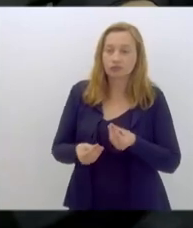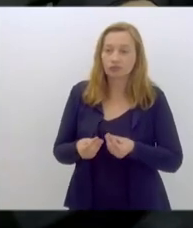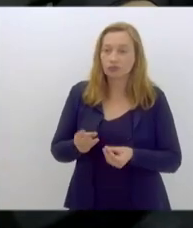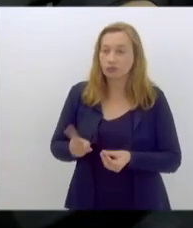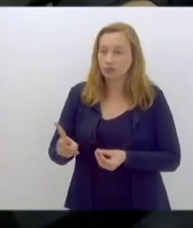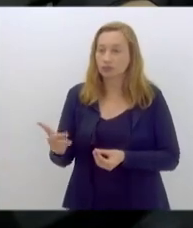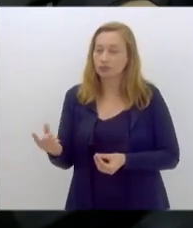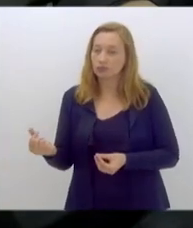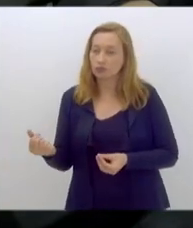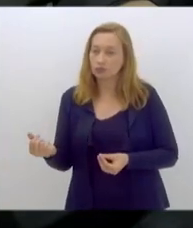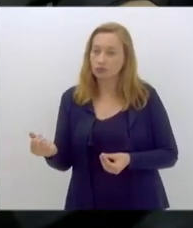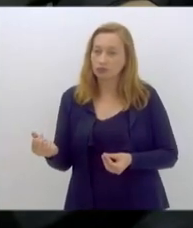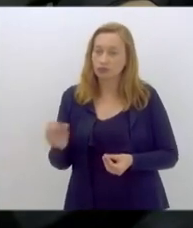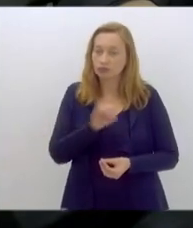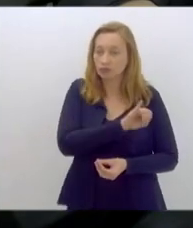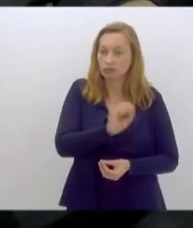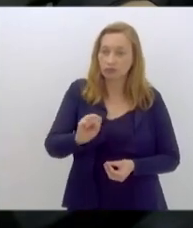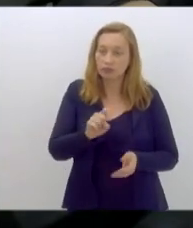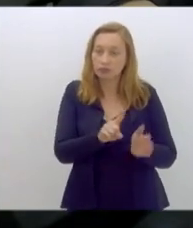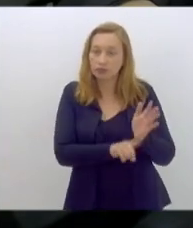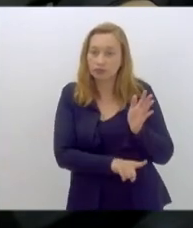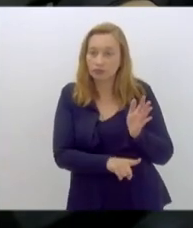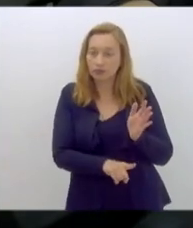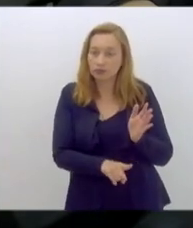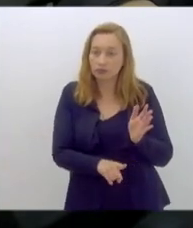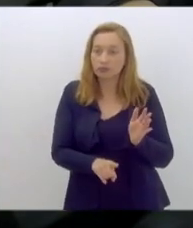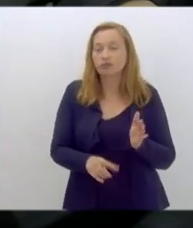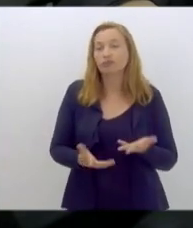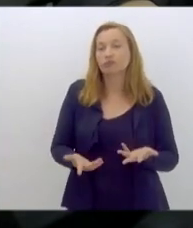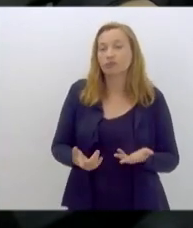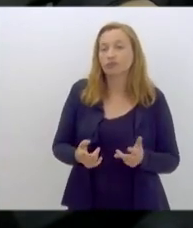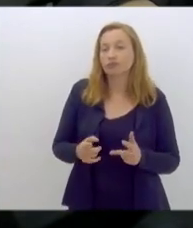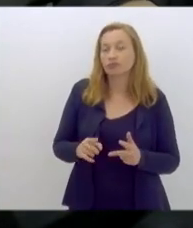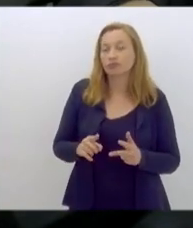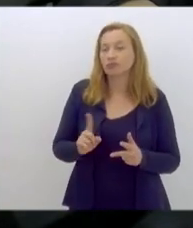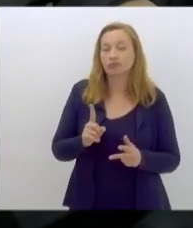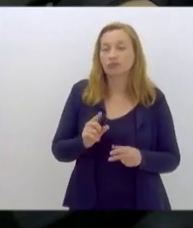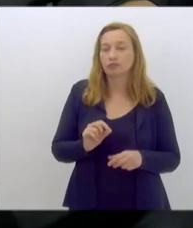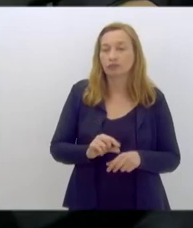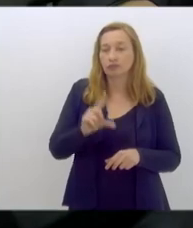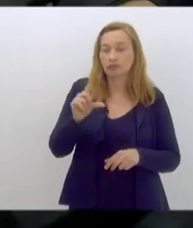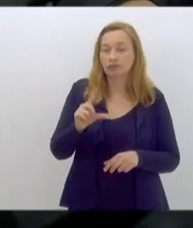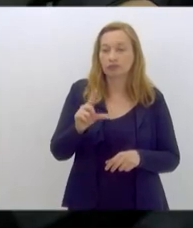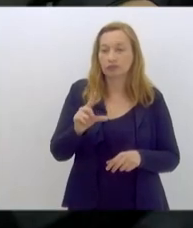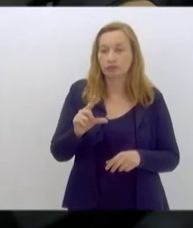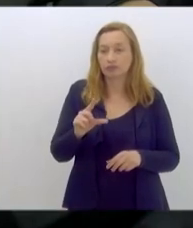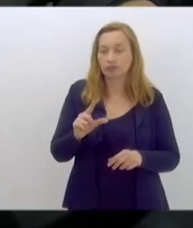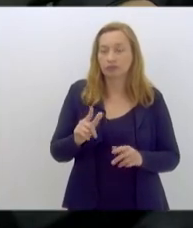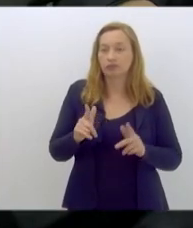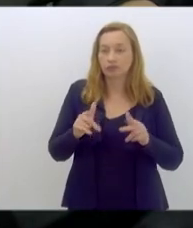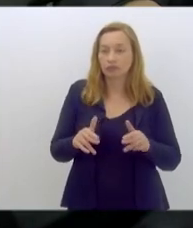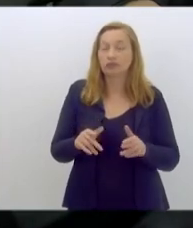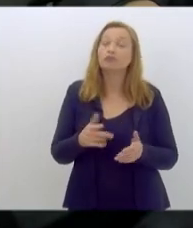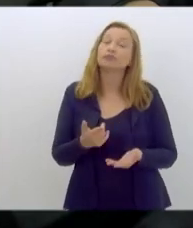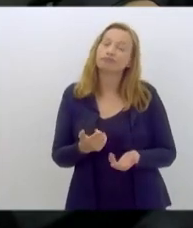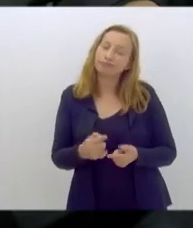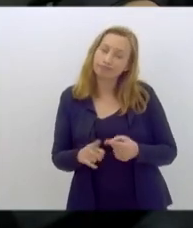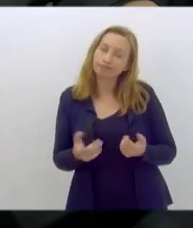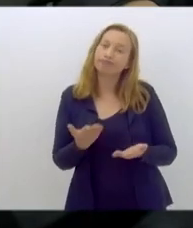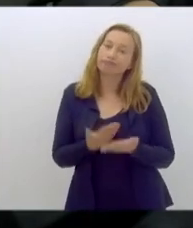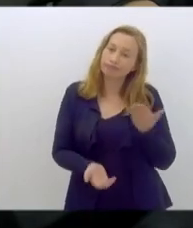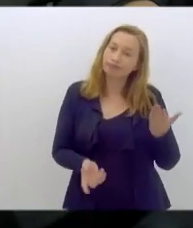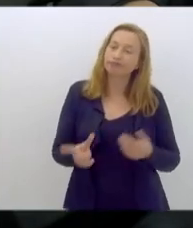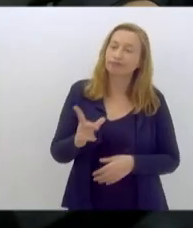o preço e o ICMS diminuiu aqui a Rigor Eu aumentaria não na mesma proporção ainda também tem uma perda então